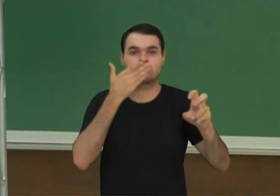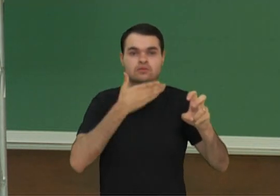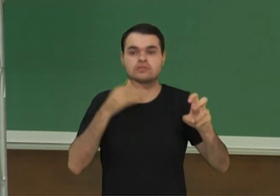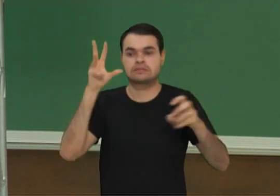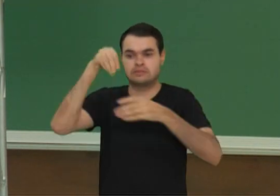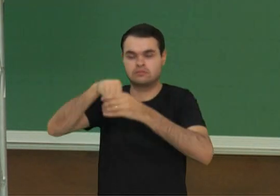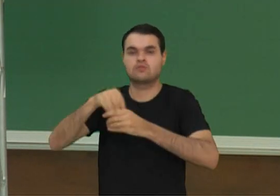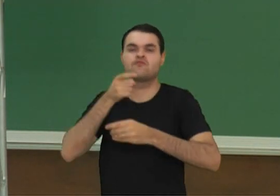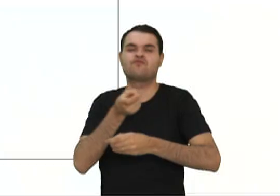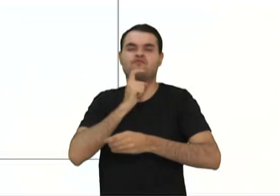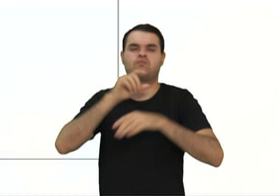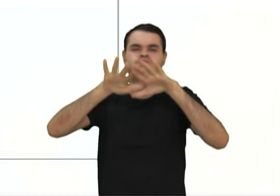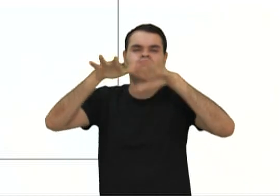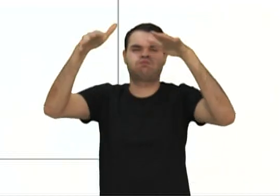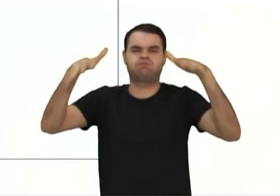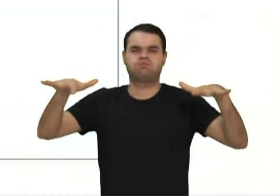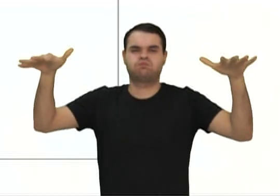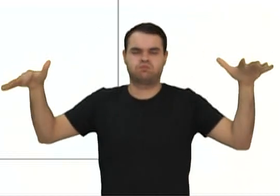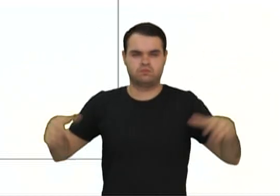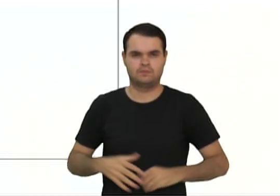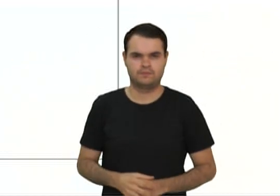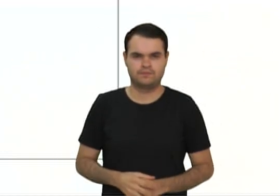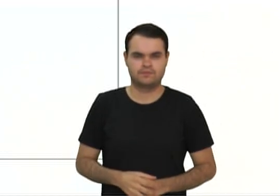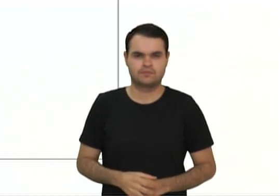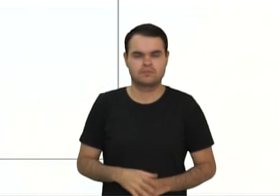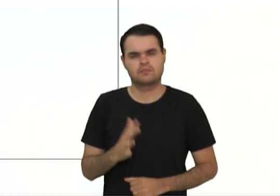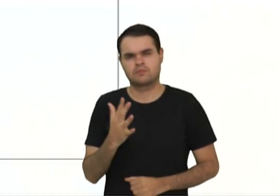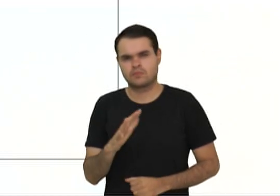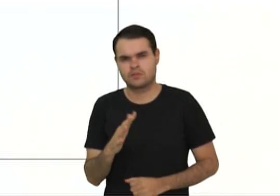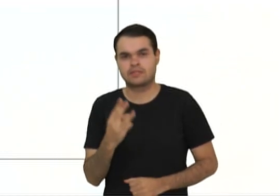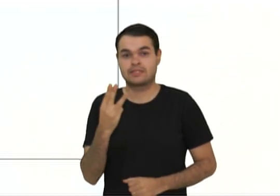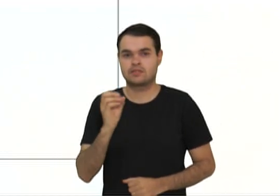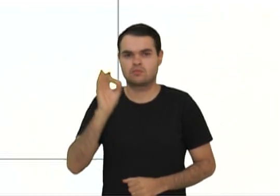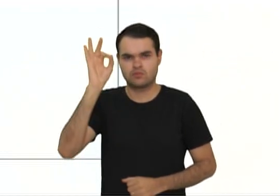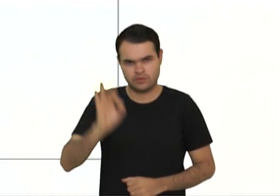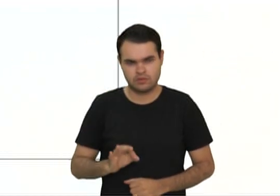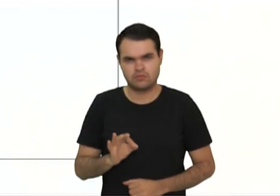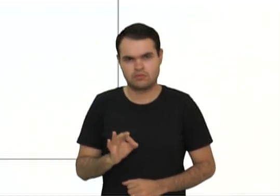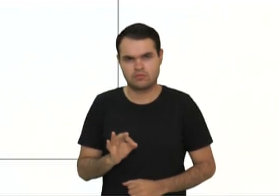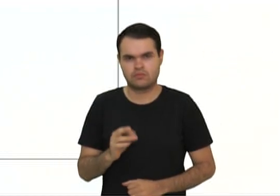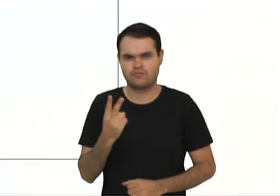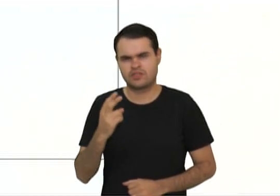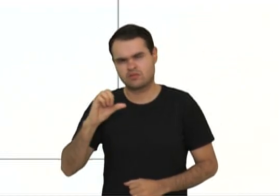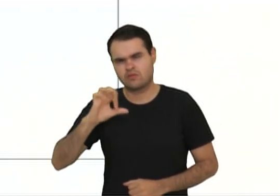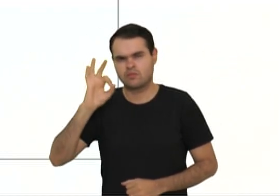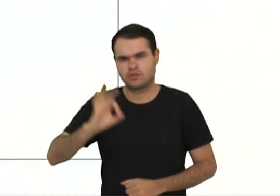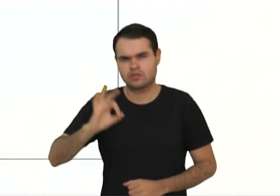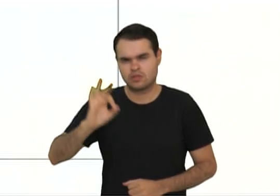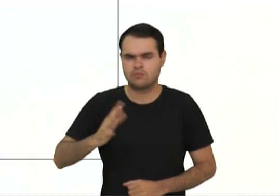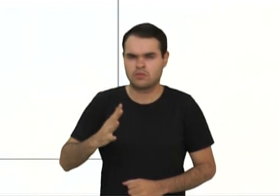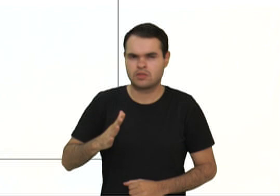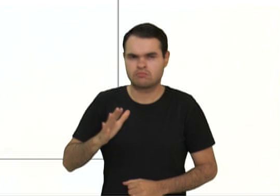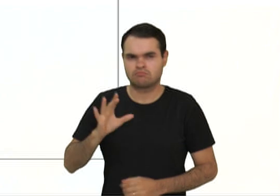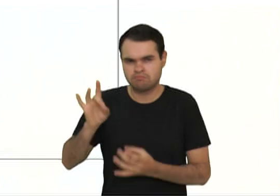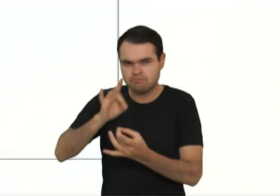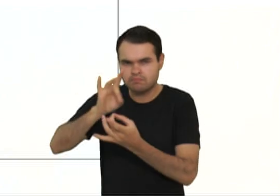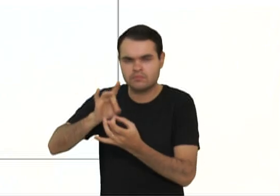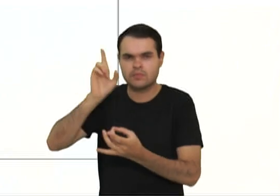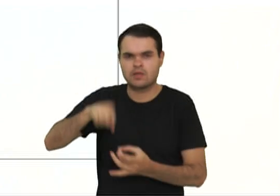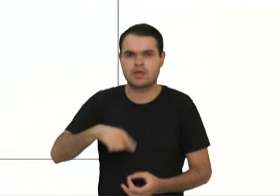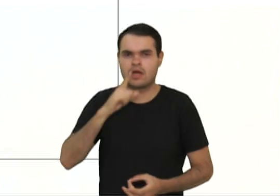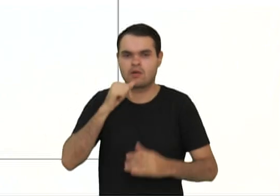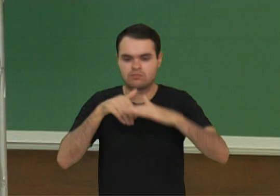nas calotas polares. Nós temos aproximadamente 30%, 29% mais especificamente, sendo